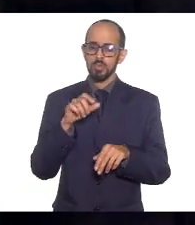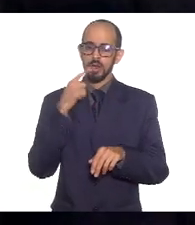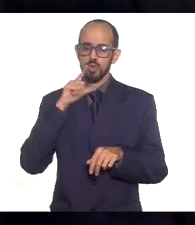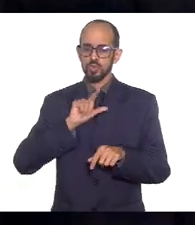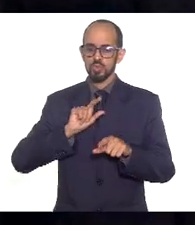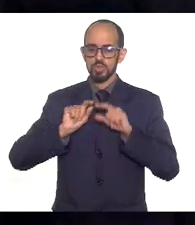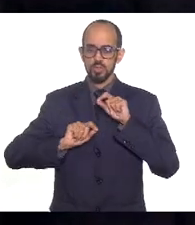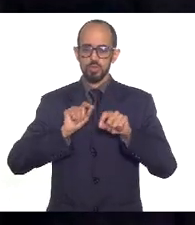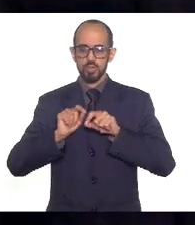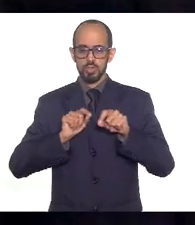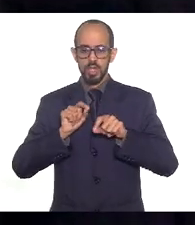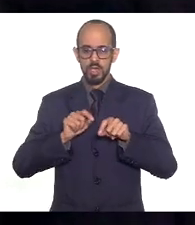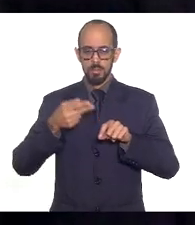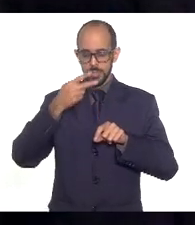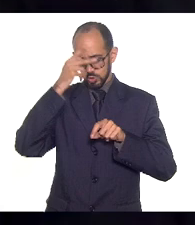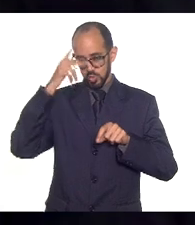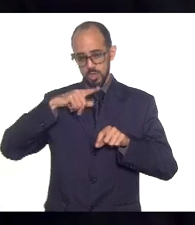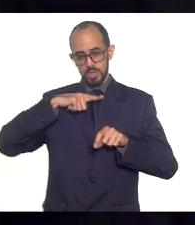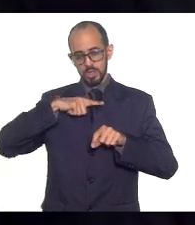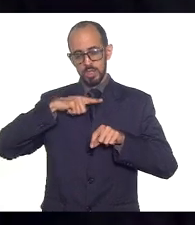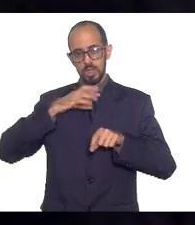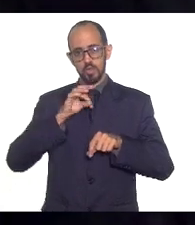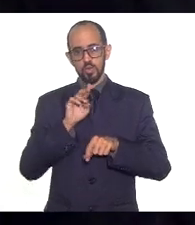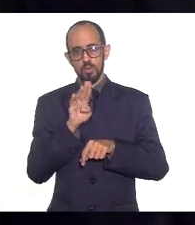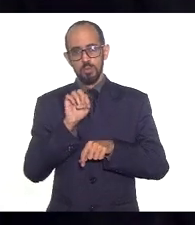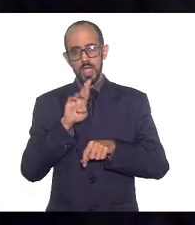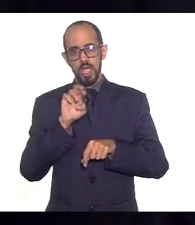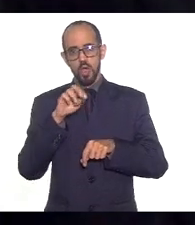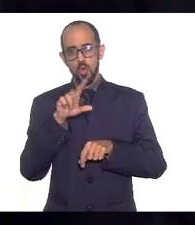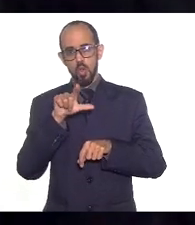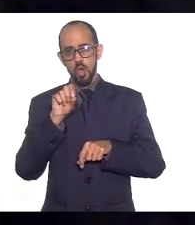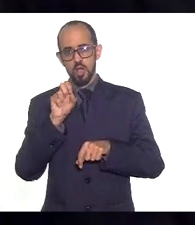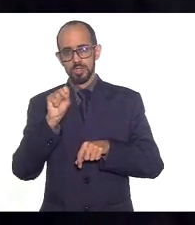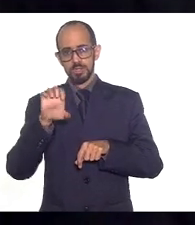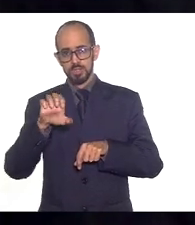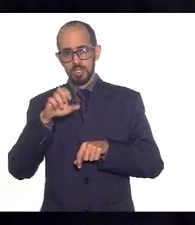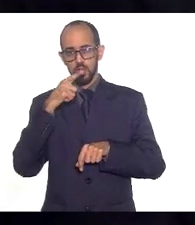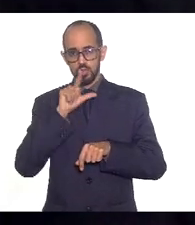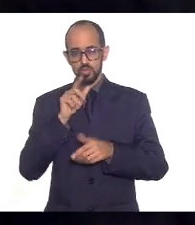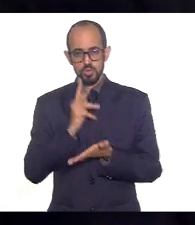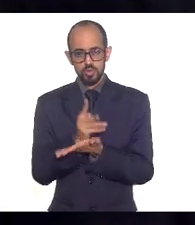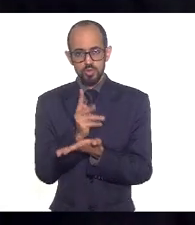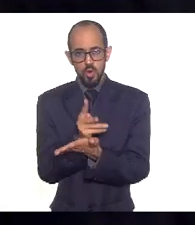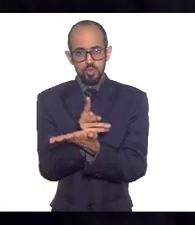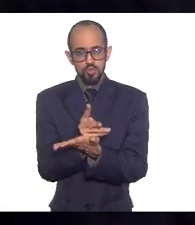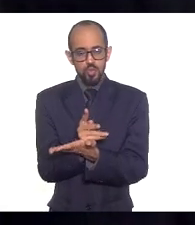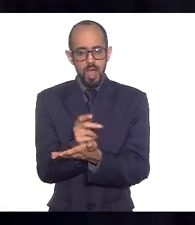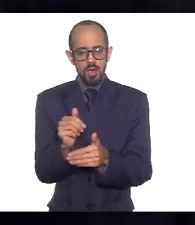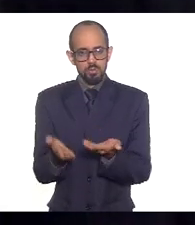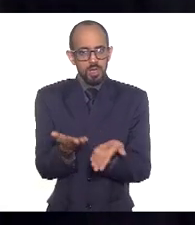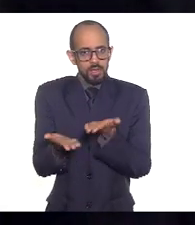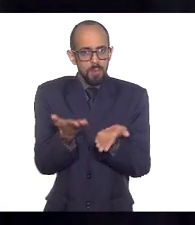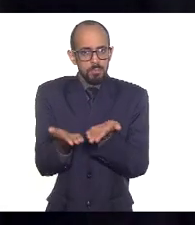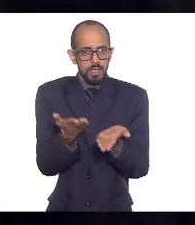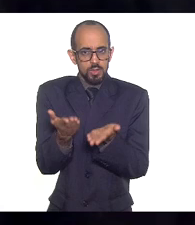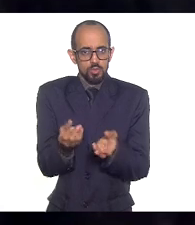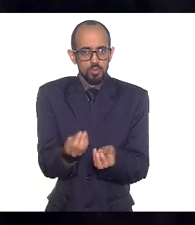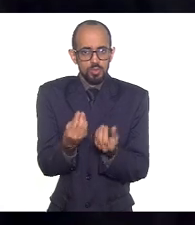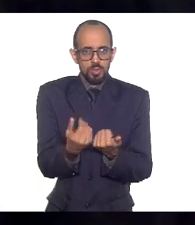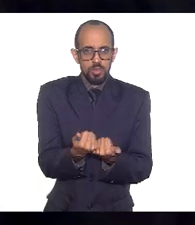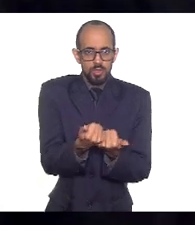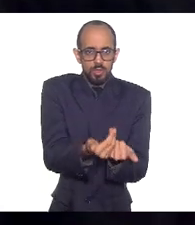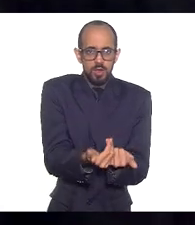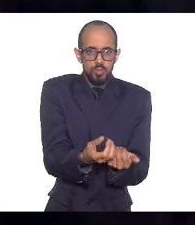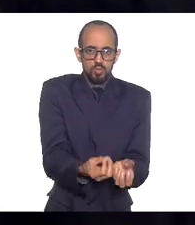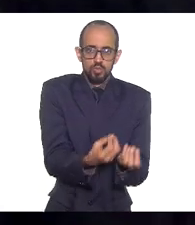que um portador de tuberculose em tratamento possa continuar dando tratamento tuberculose recebendo uma ajuda